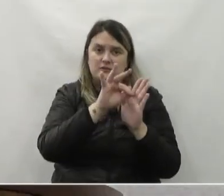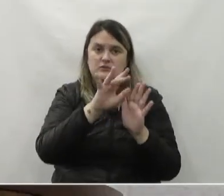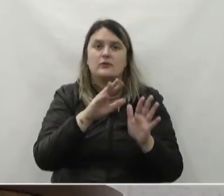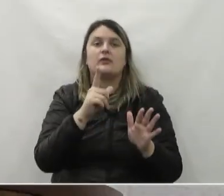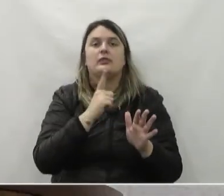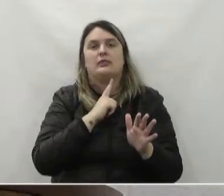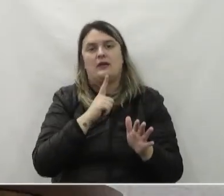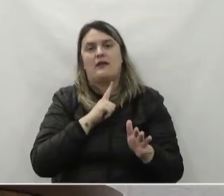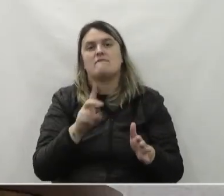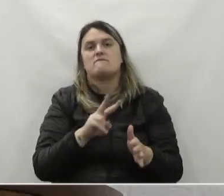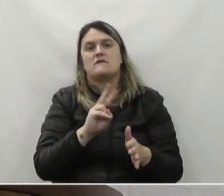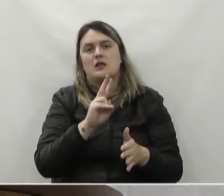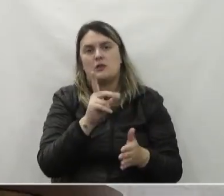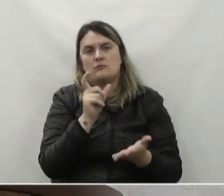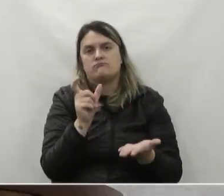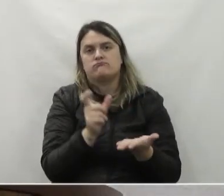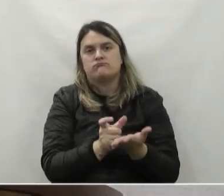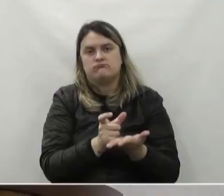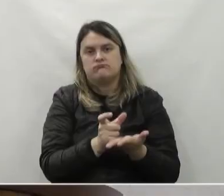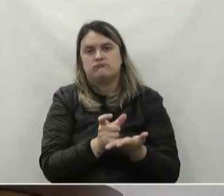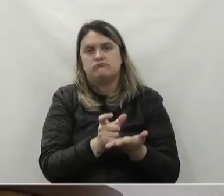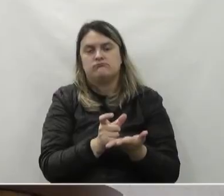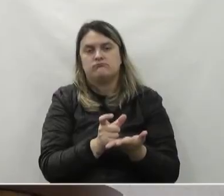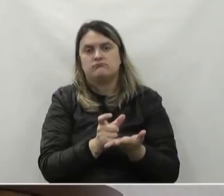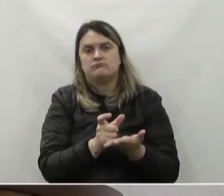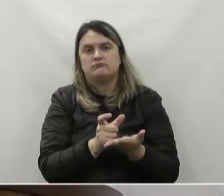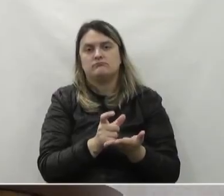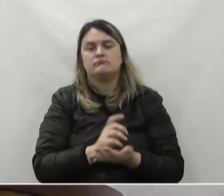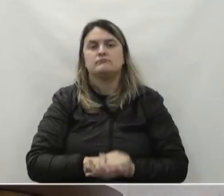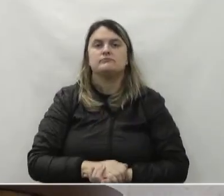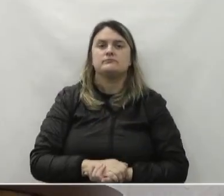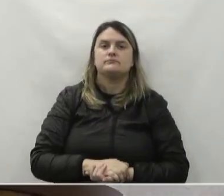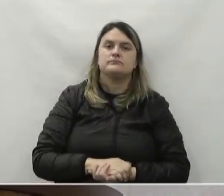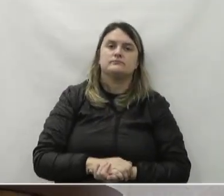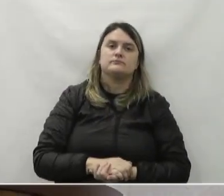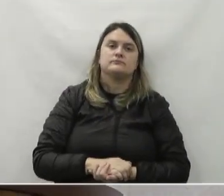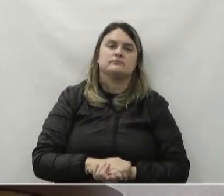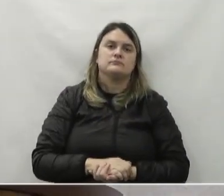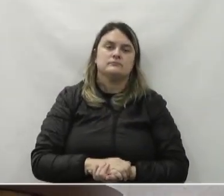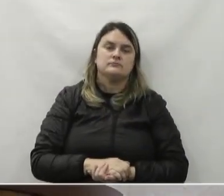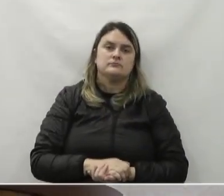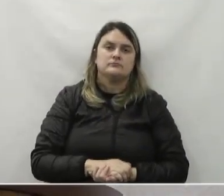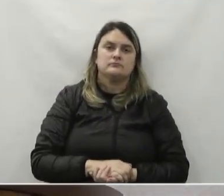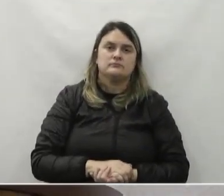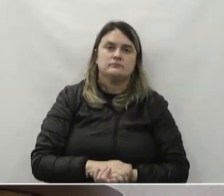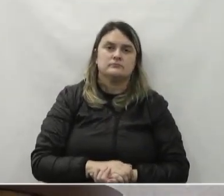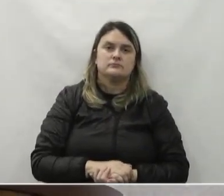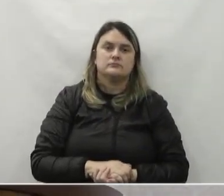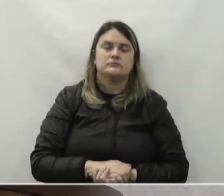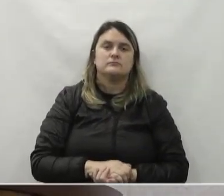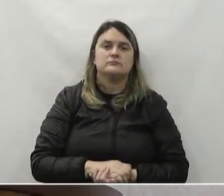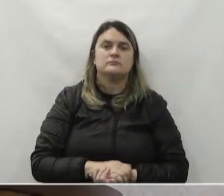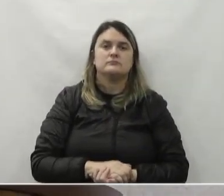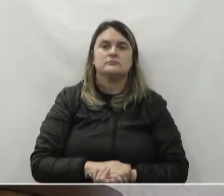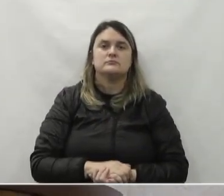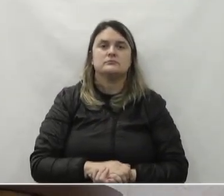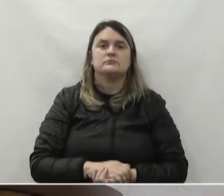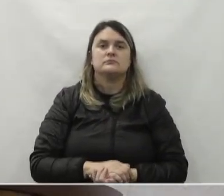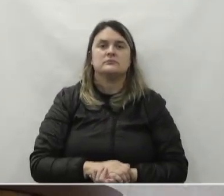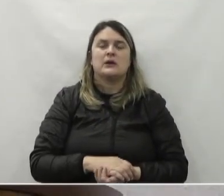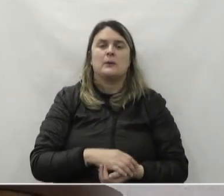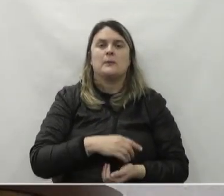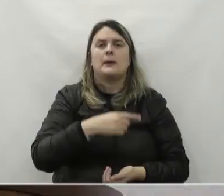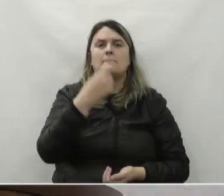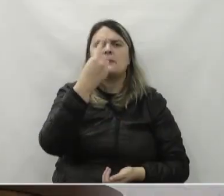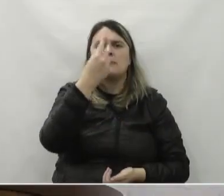valores específicos que estavam se referindo naqueles artigos. Né? Então, o